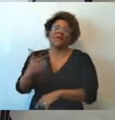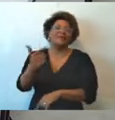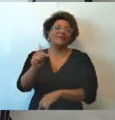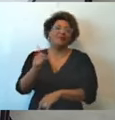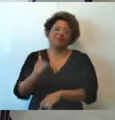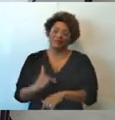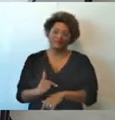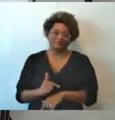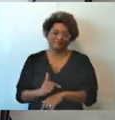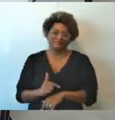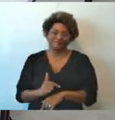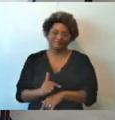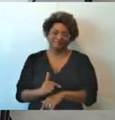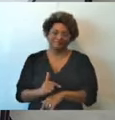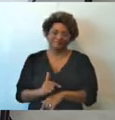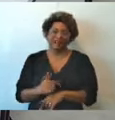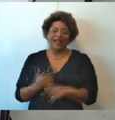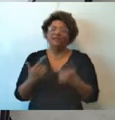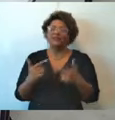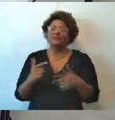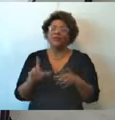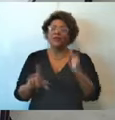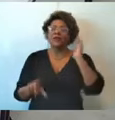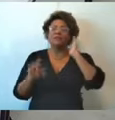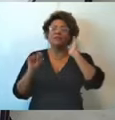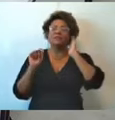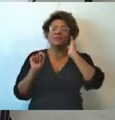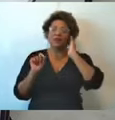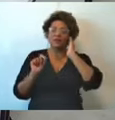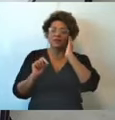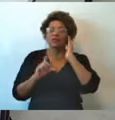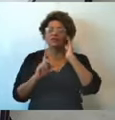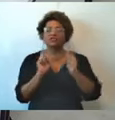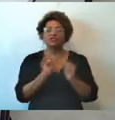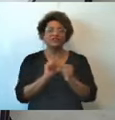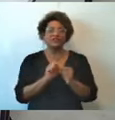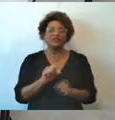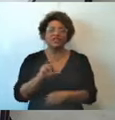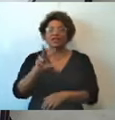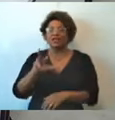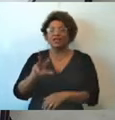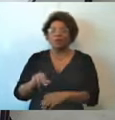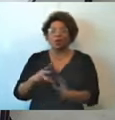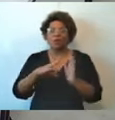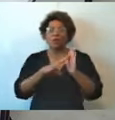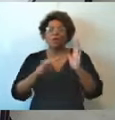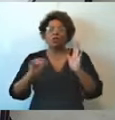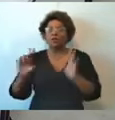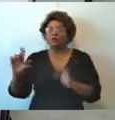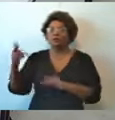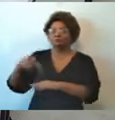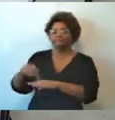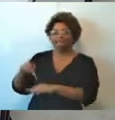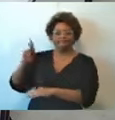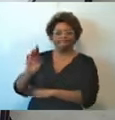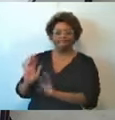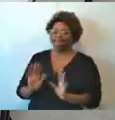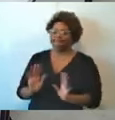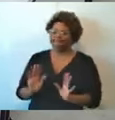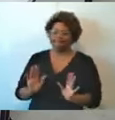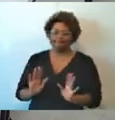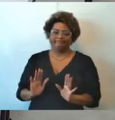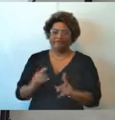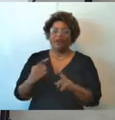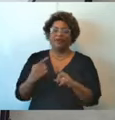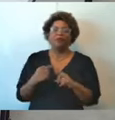outros países, colocam que a faixa de pedestre, que é o principal local onde dá o problema, né? Pela largura da faixa e